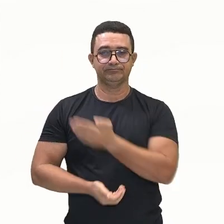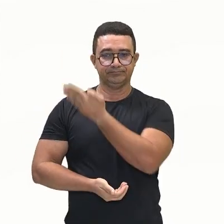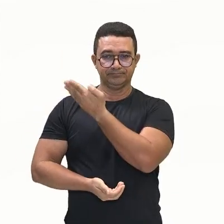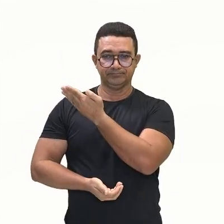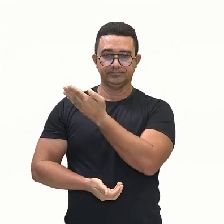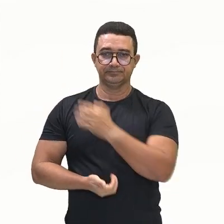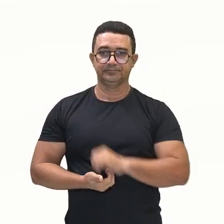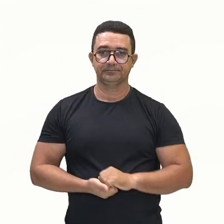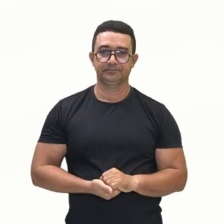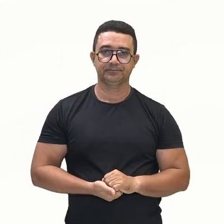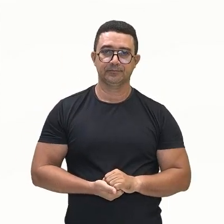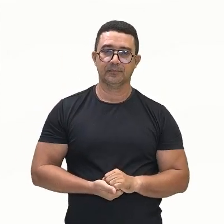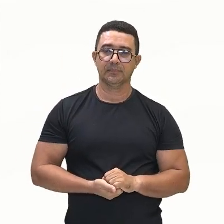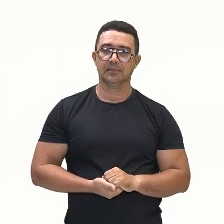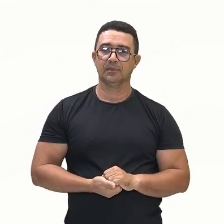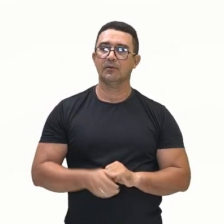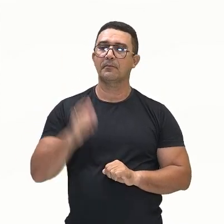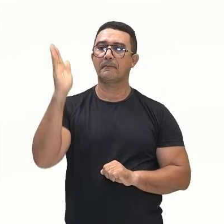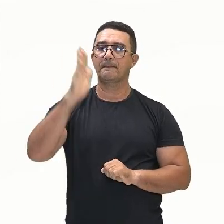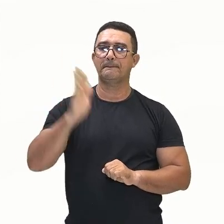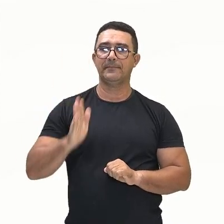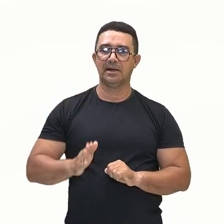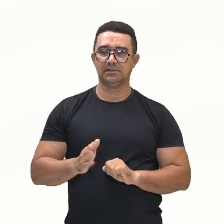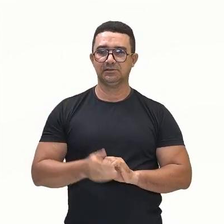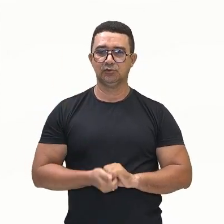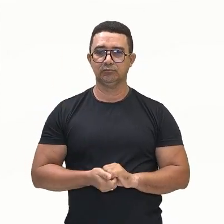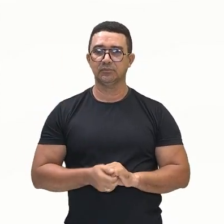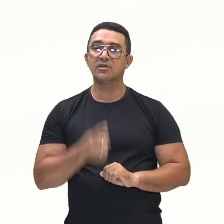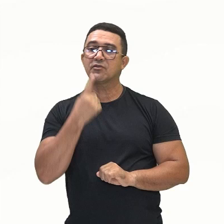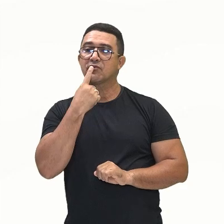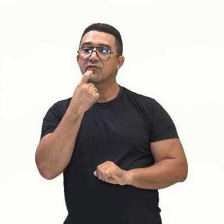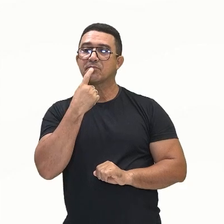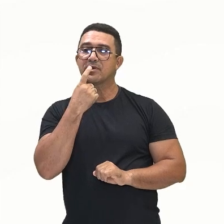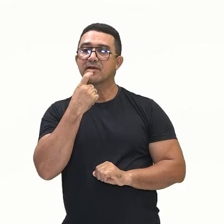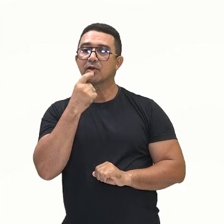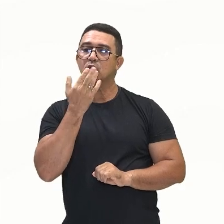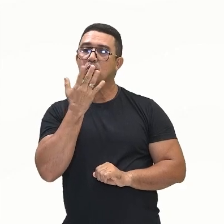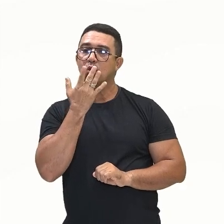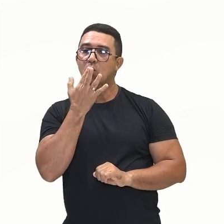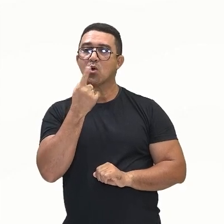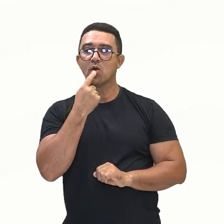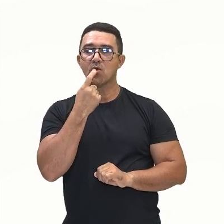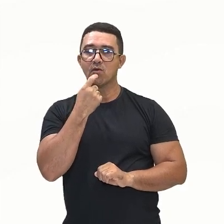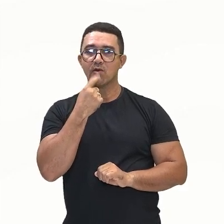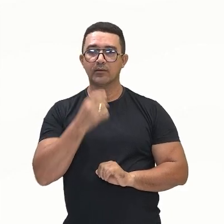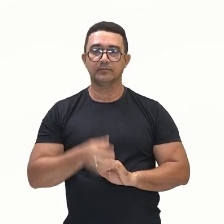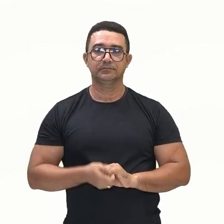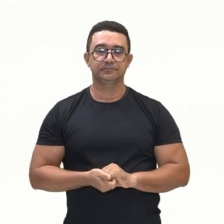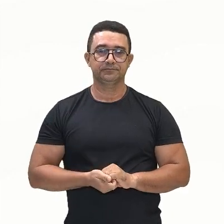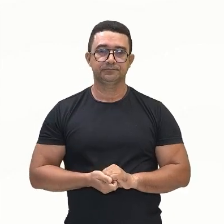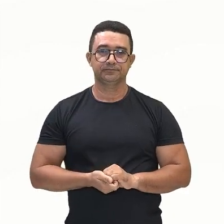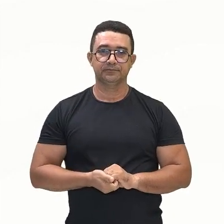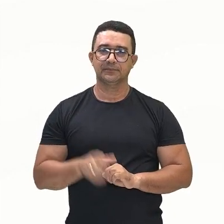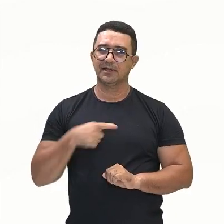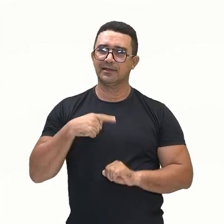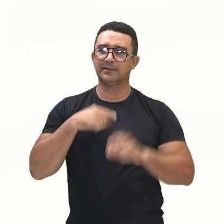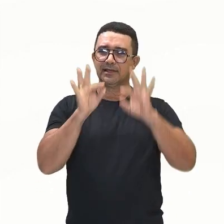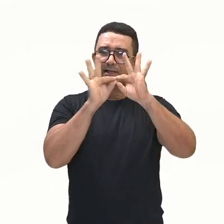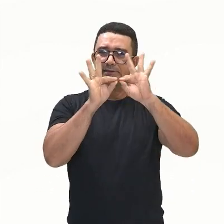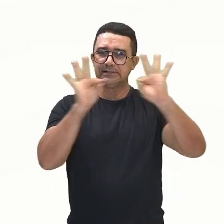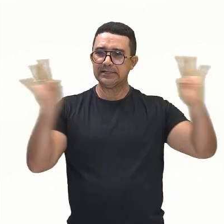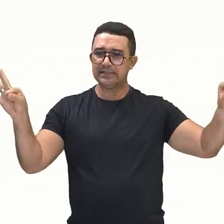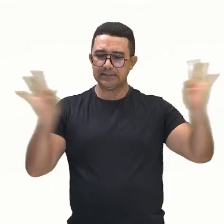mundi, na qual o Brasil está aí identificado em vermelho para vocês, e aí eu tenho então as linhas que são os